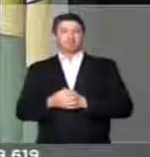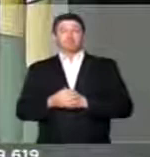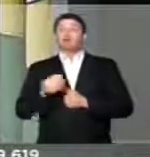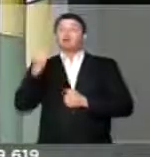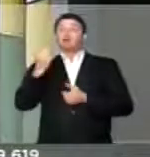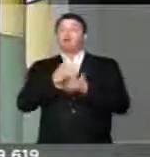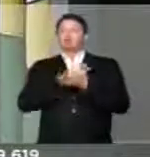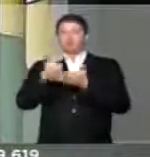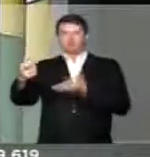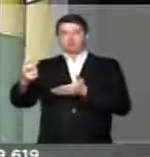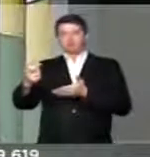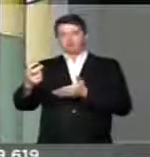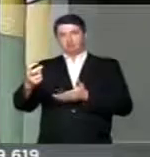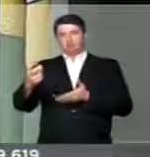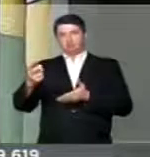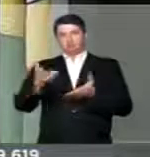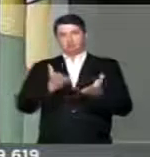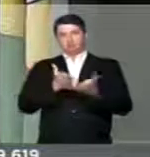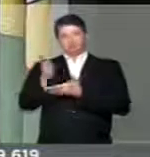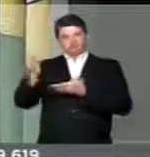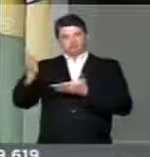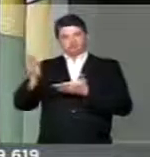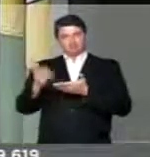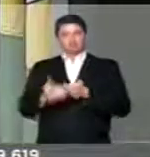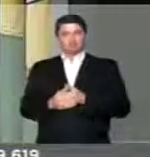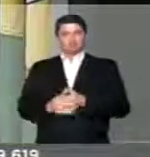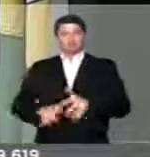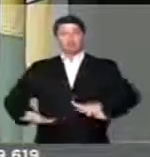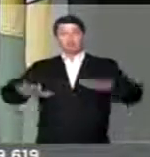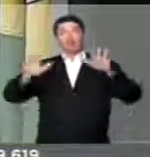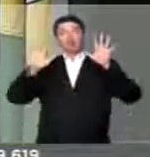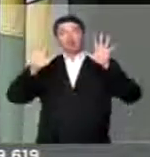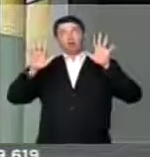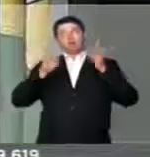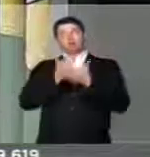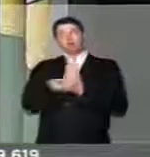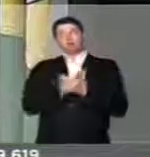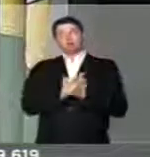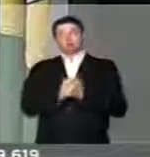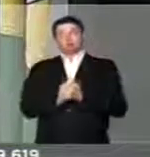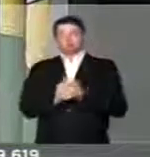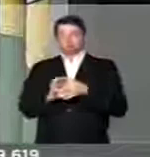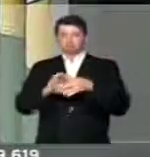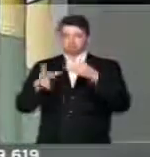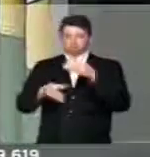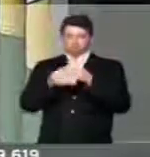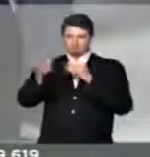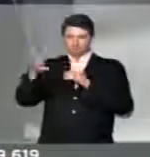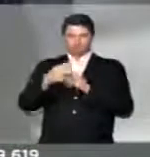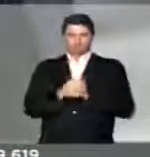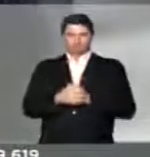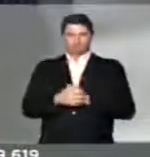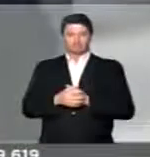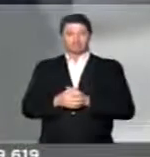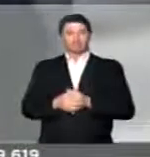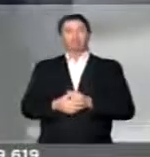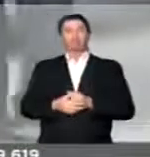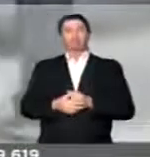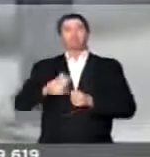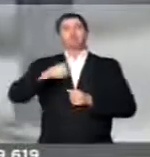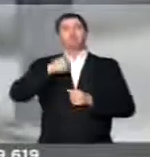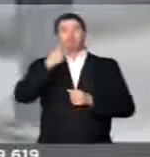o impeachment fosse aprovado, como graças a Deus foi. Eu concedo a palavra a Vossa Excelência. Eu